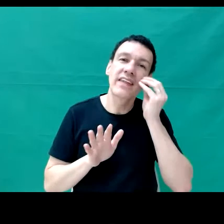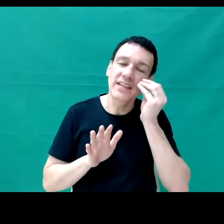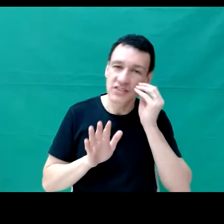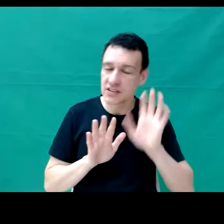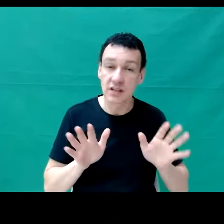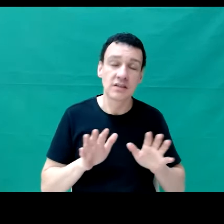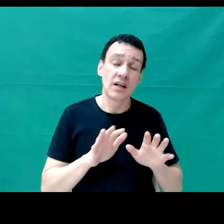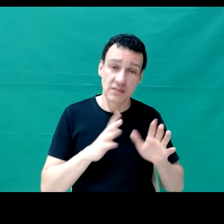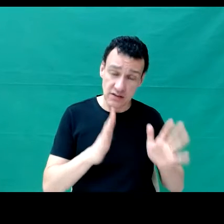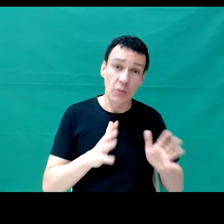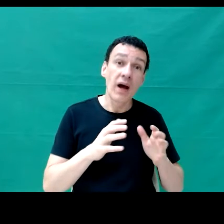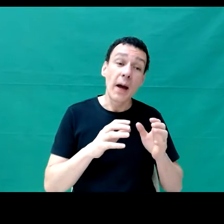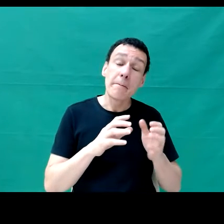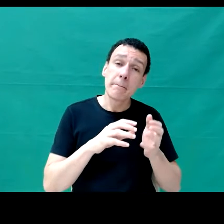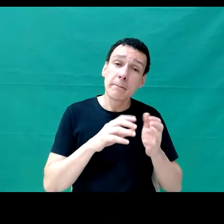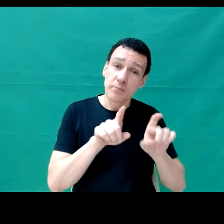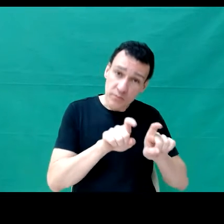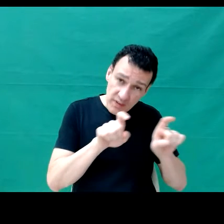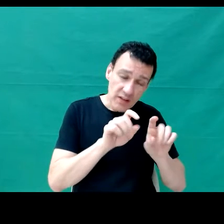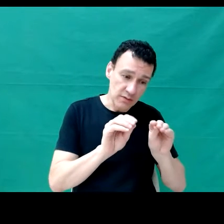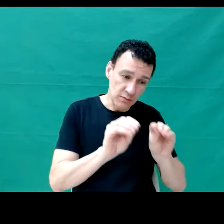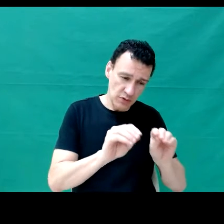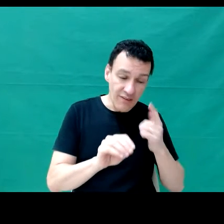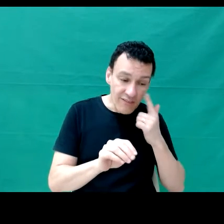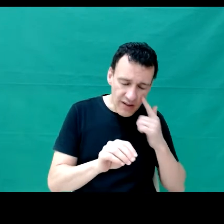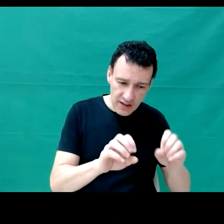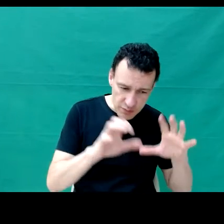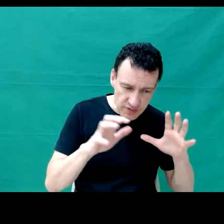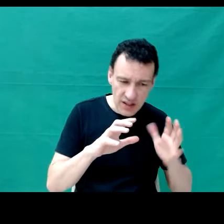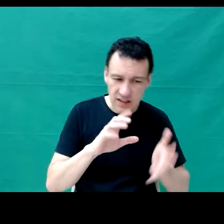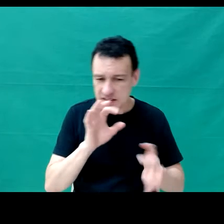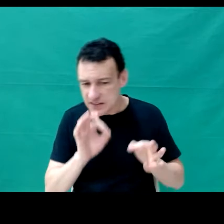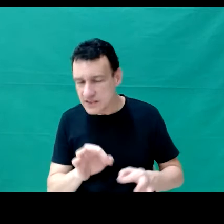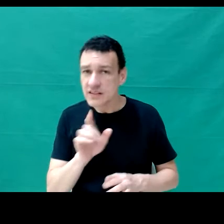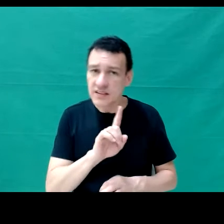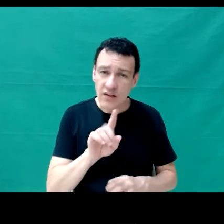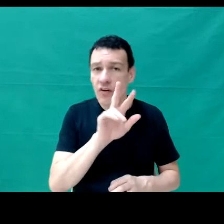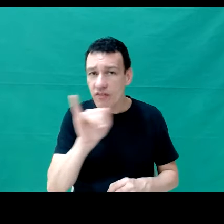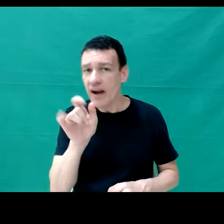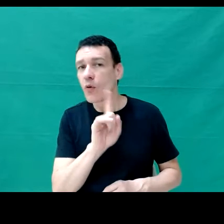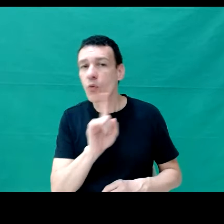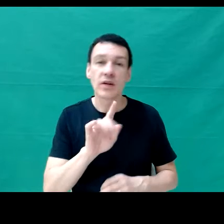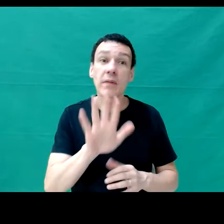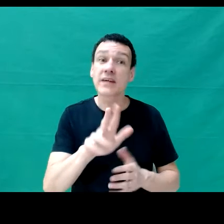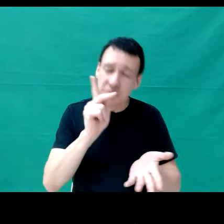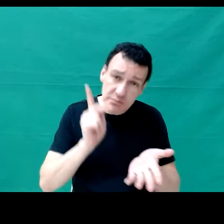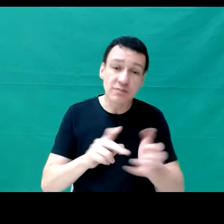ver o funcionamento dele, né, para ver se aquele airbag tem qualidade, se não tem, se vai abrir, se não vai abrir, etc.